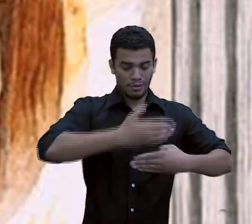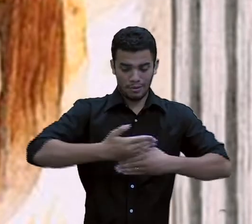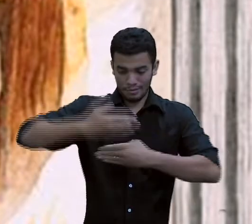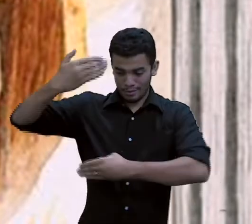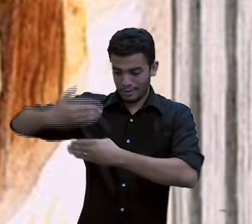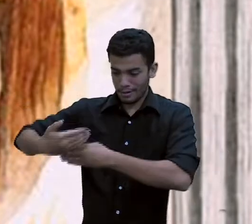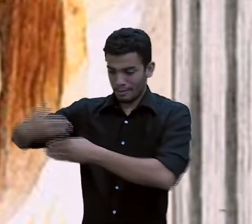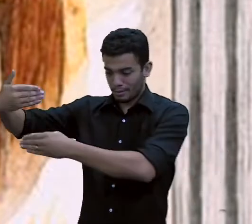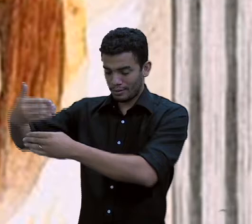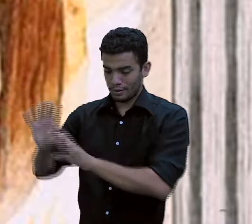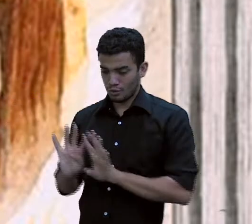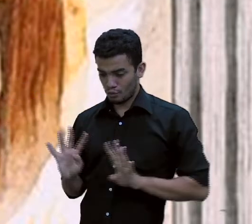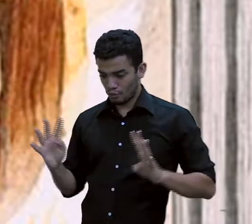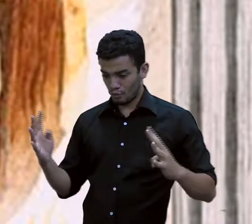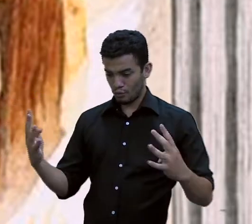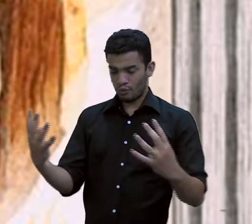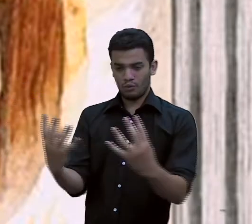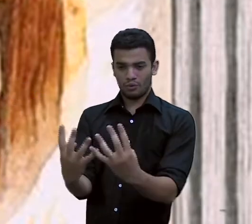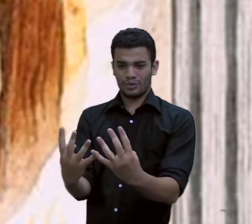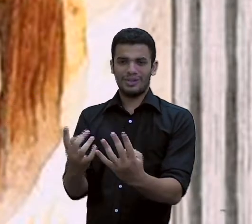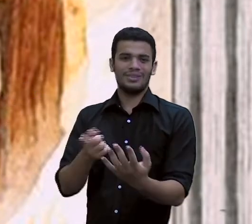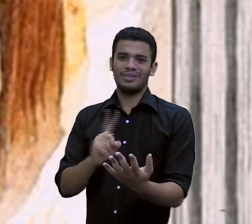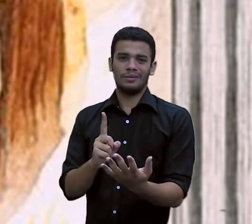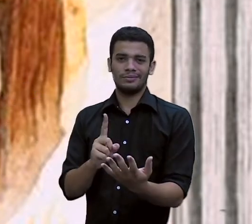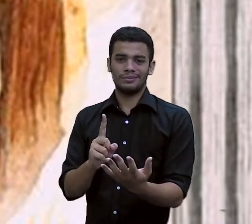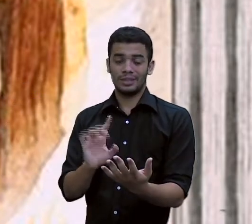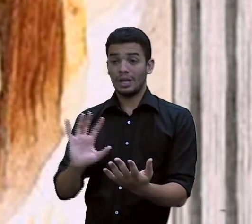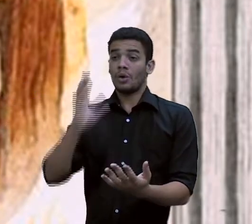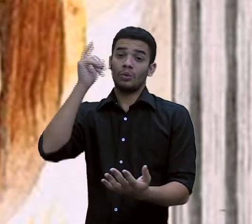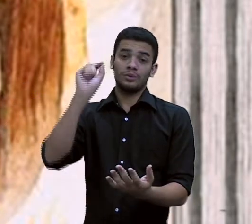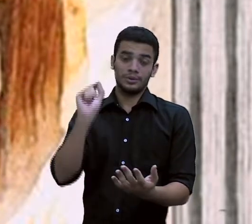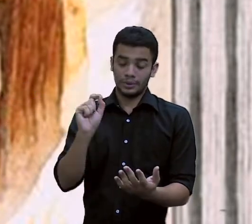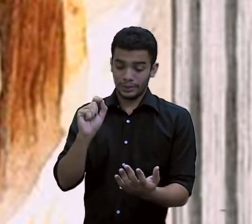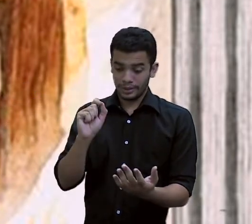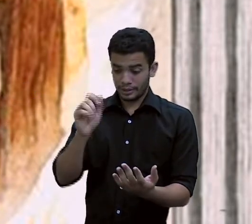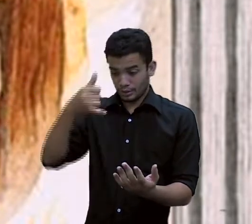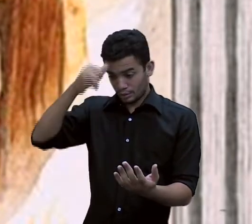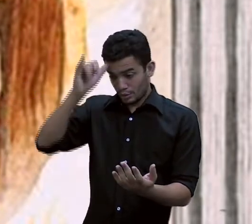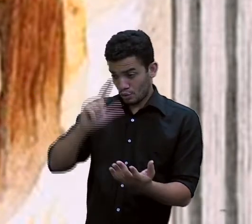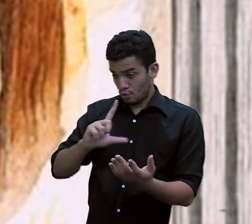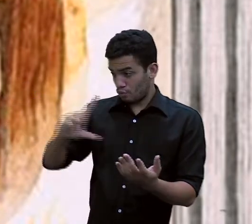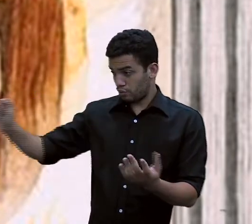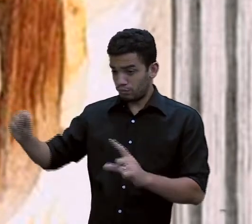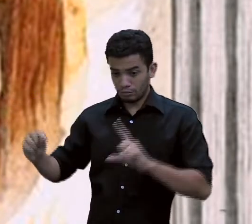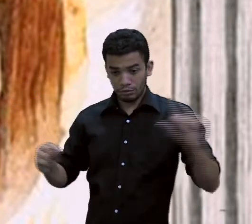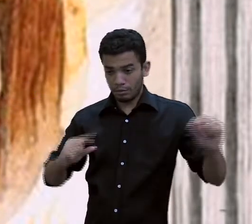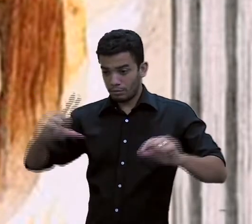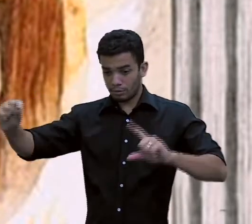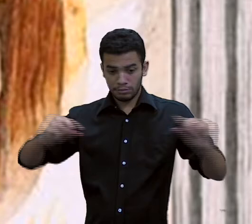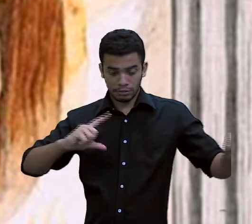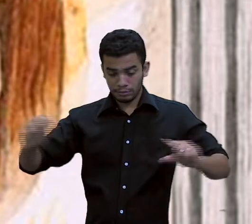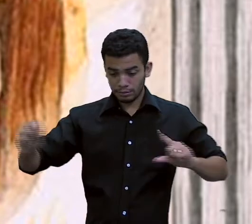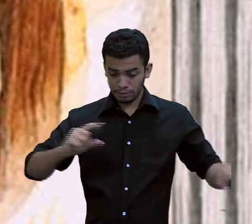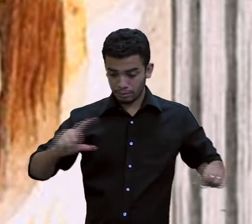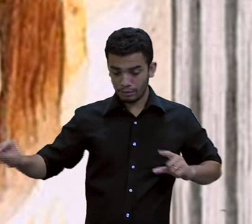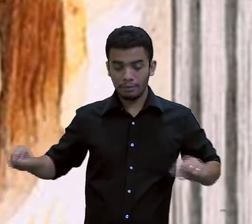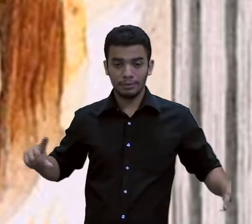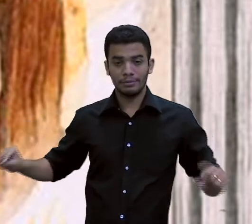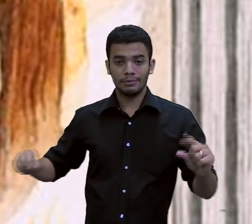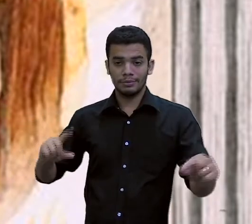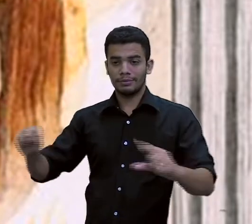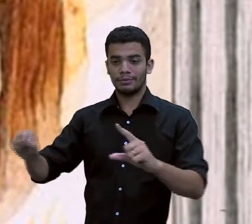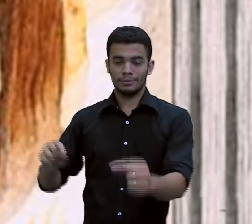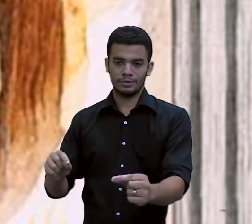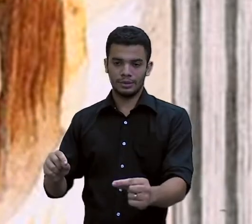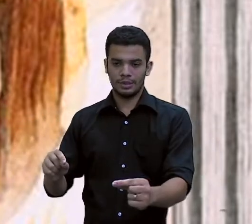Além do gado, os cavalos também proliferaram no Pampa. Em 1535, os fundadores